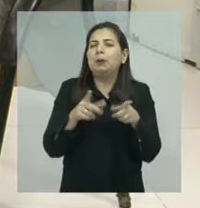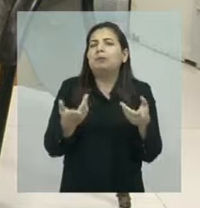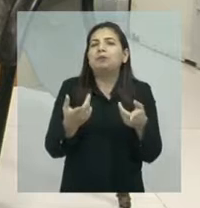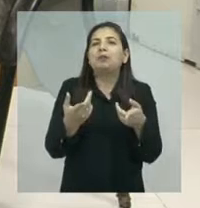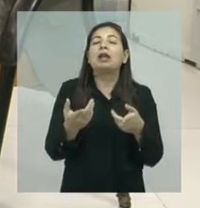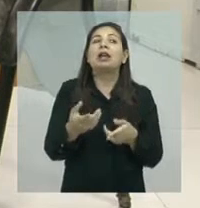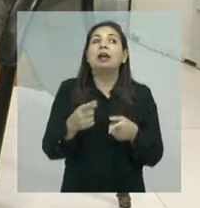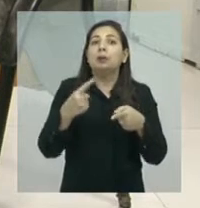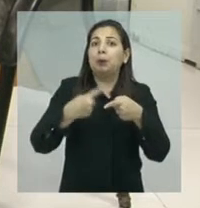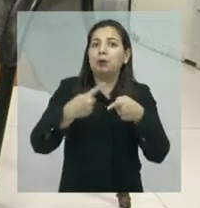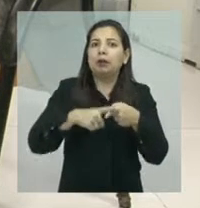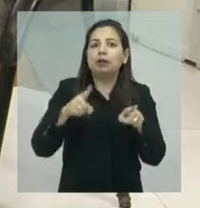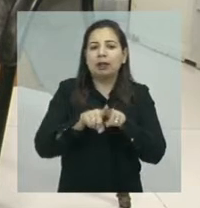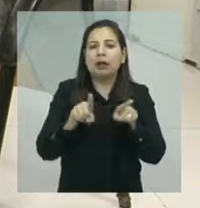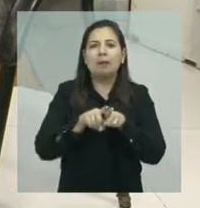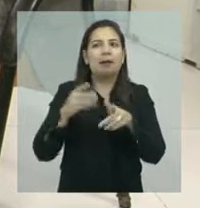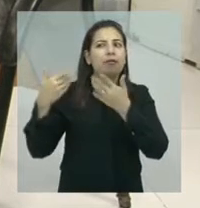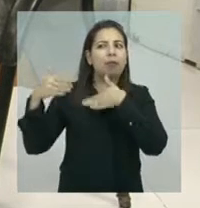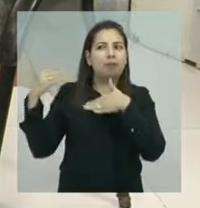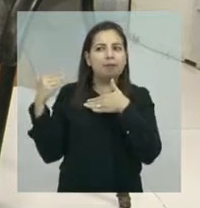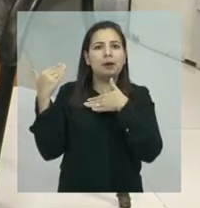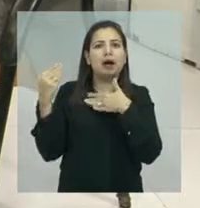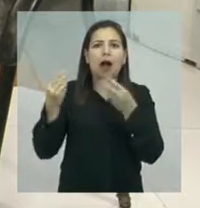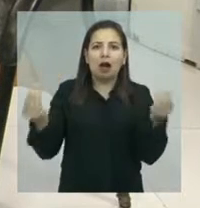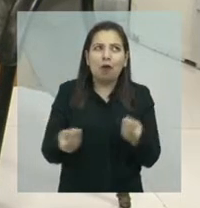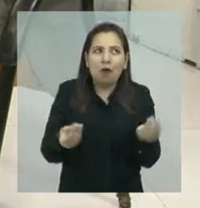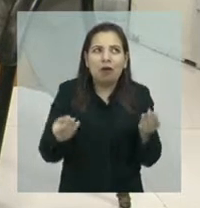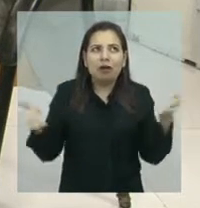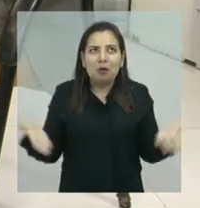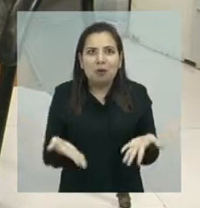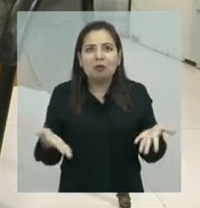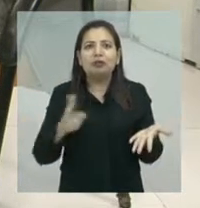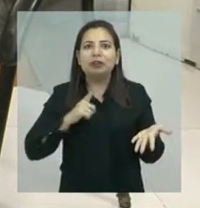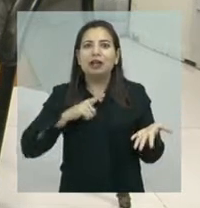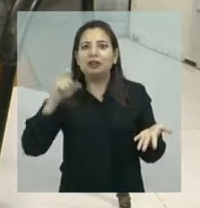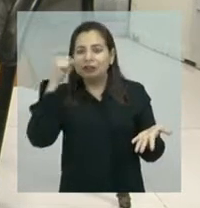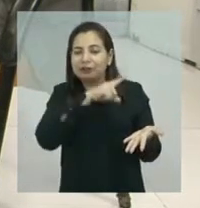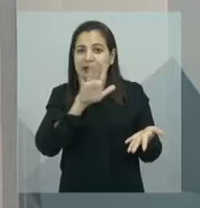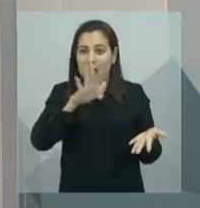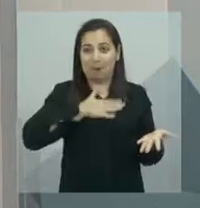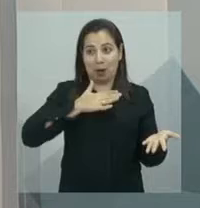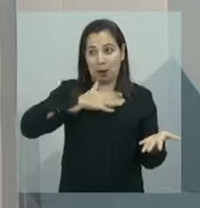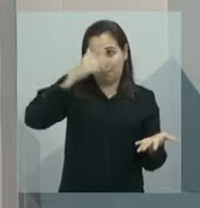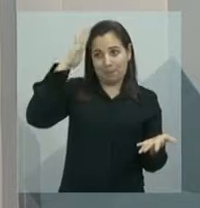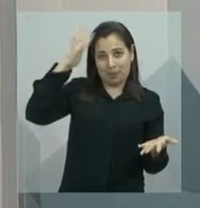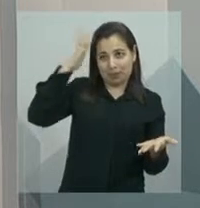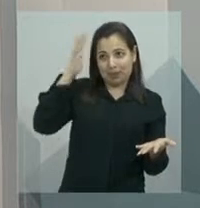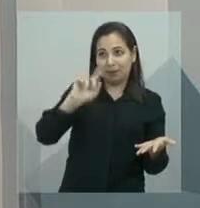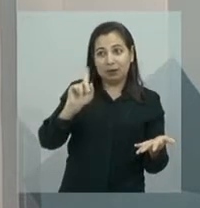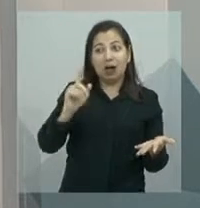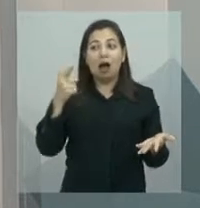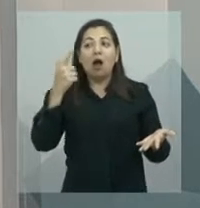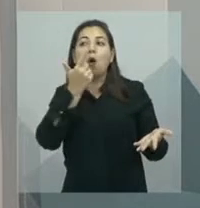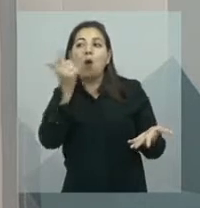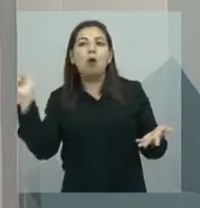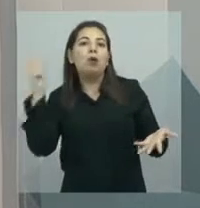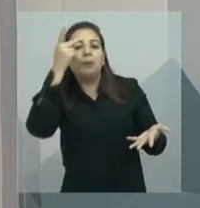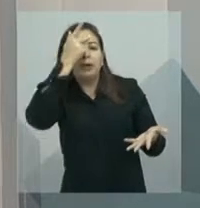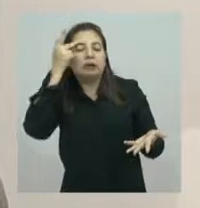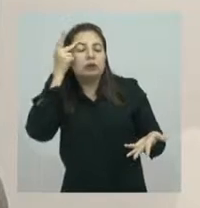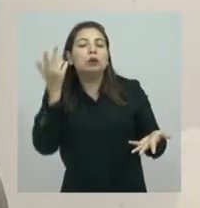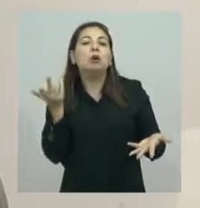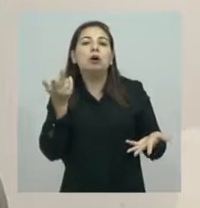recente. E agora, vendo não com o meu pensamento, mas com o pensamento dessas pessoas, pode dizer, por exemplo,